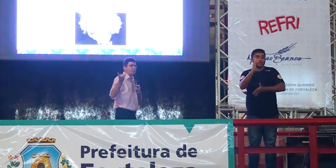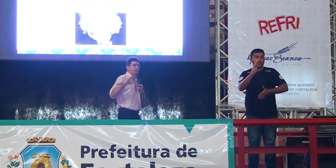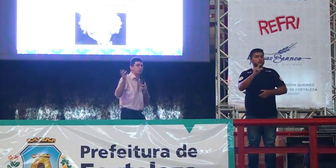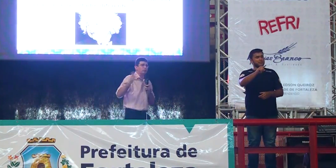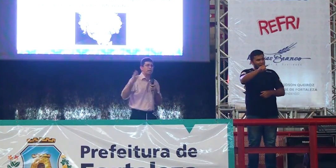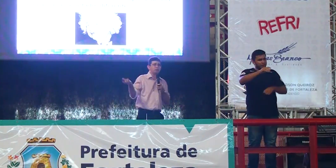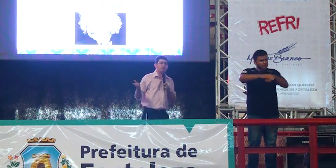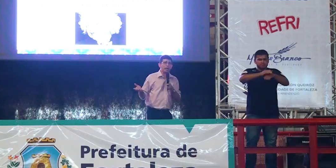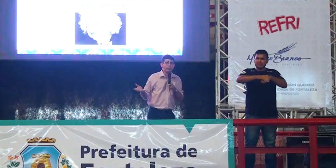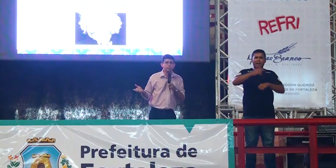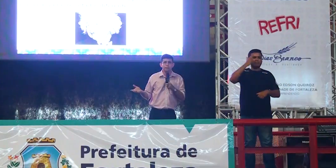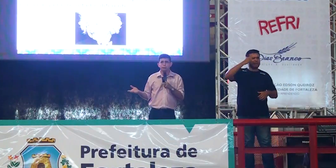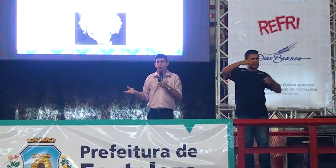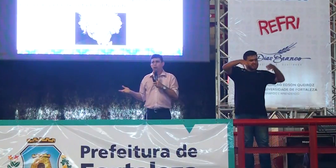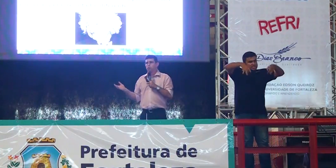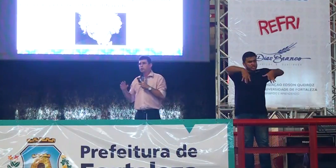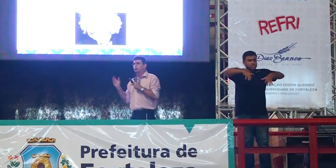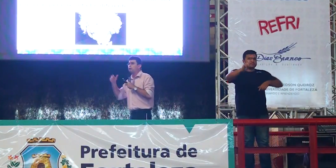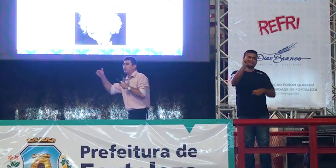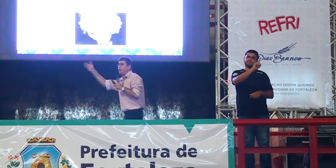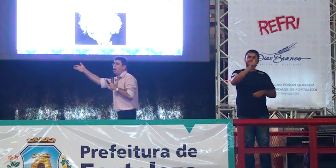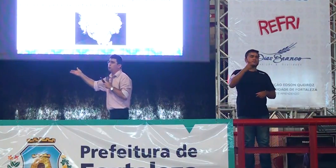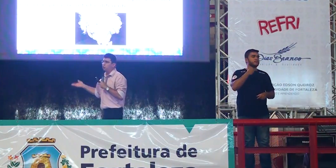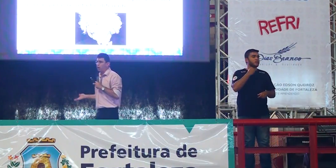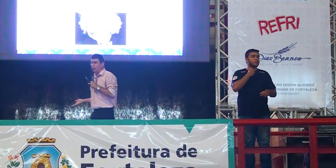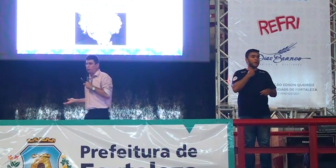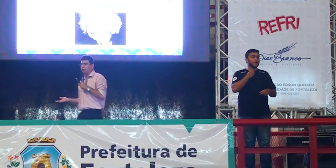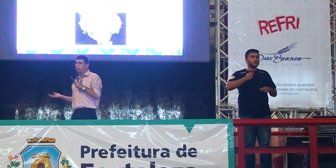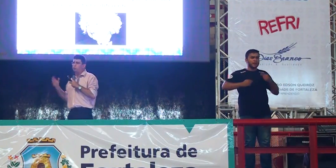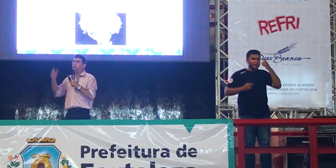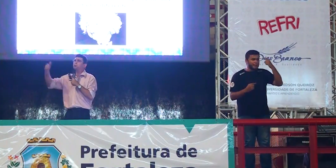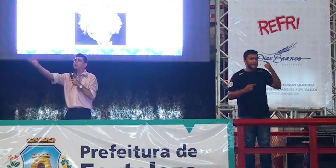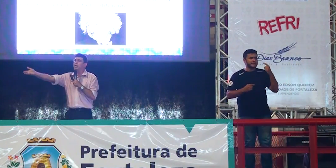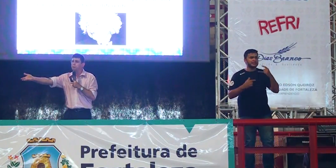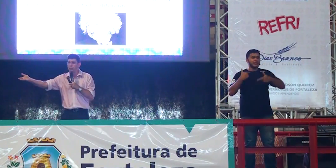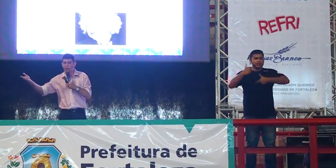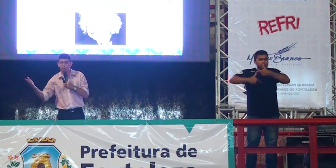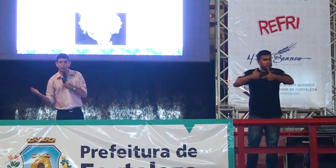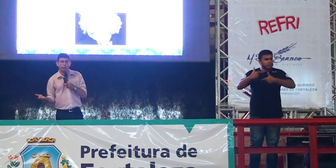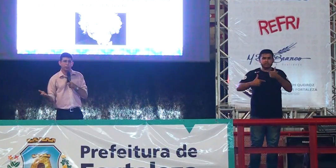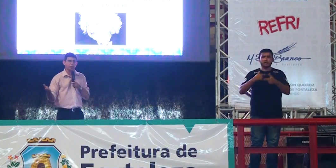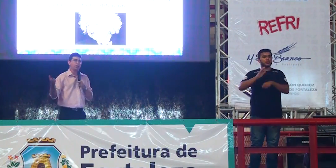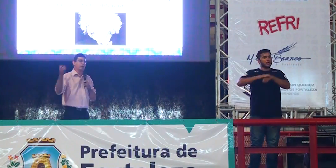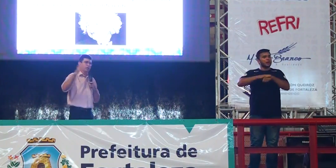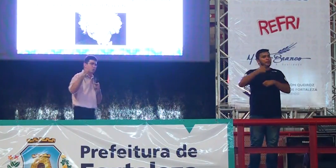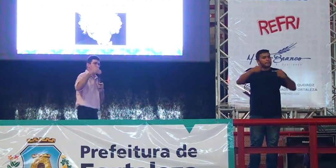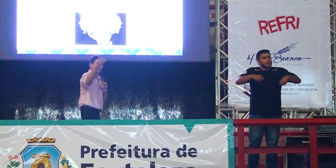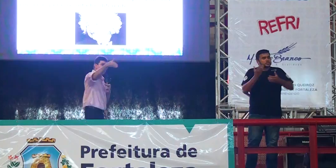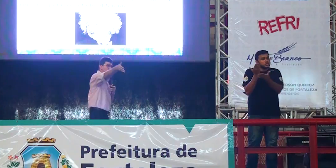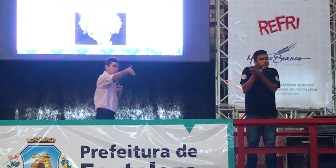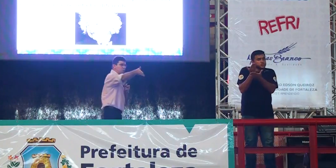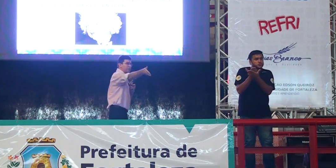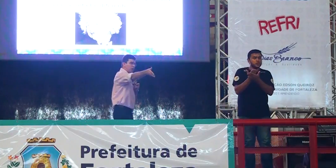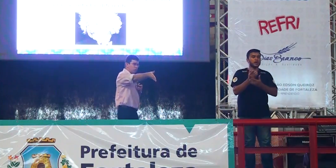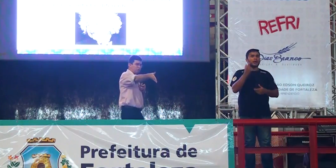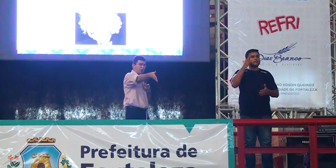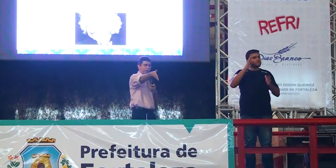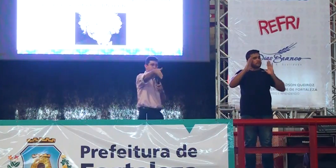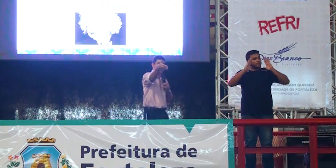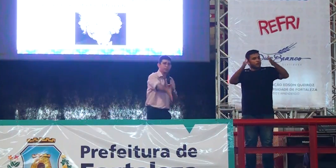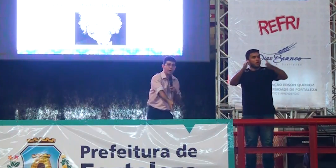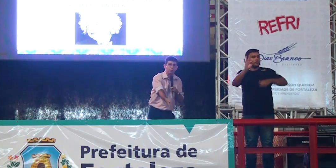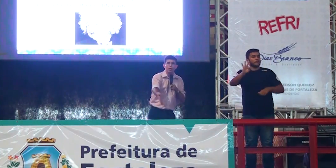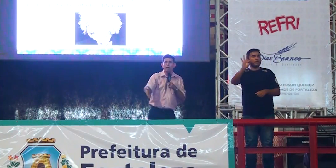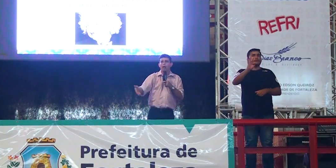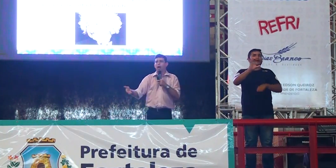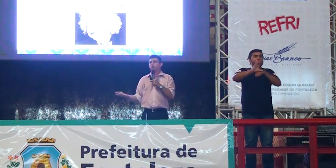você quer obter resultados diferentes, você tem que fazer algo diferente. Então, vamos estudar de maneira diferente. E você já começou a fazer algo